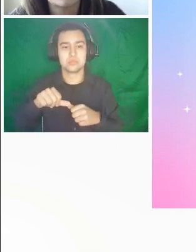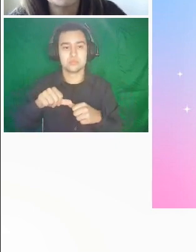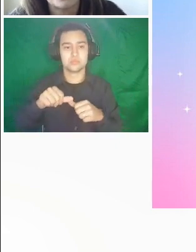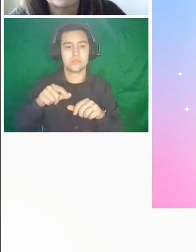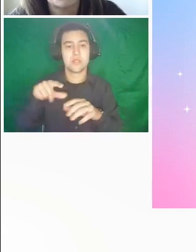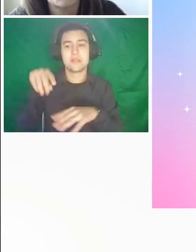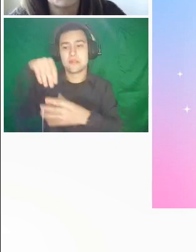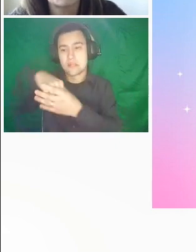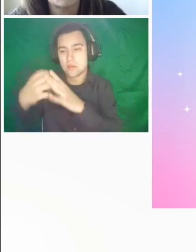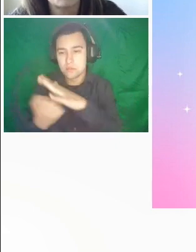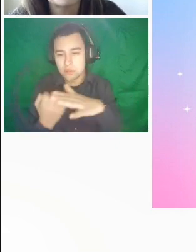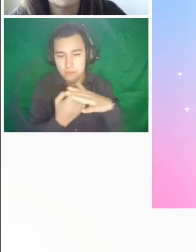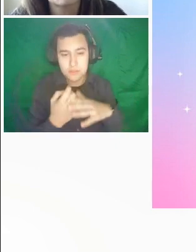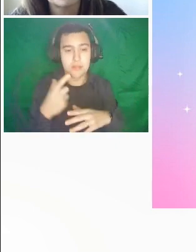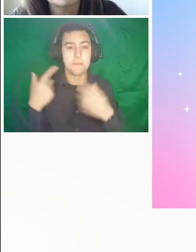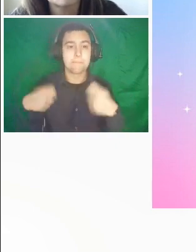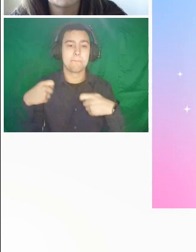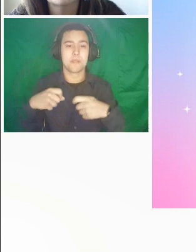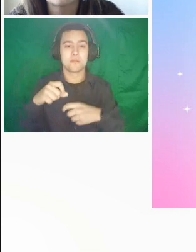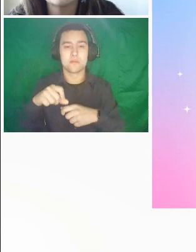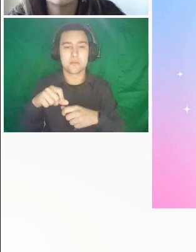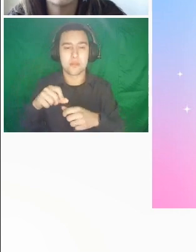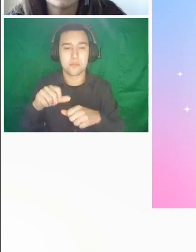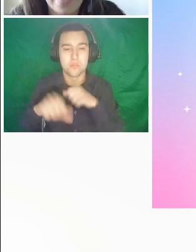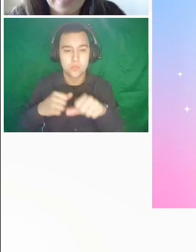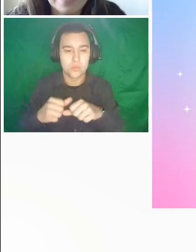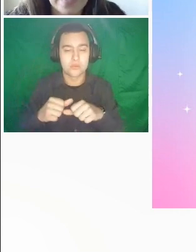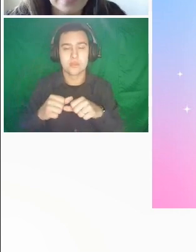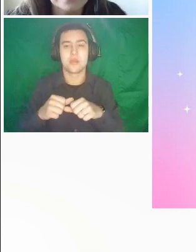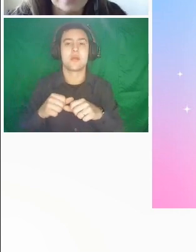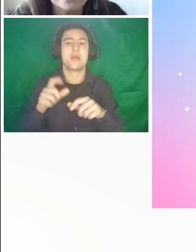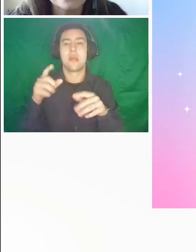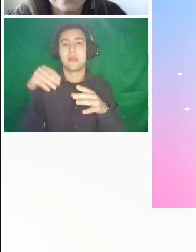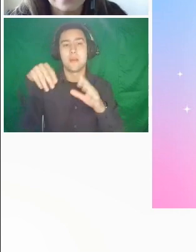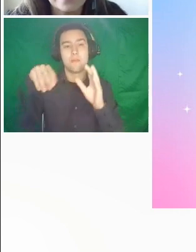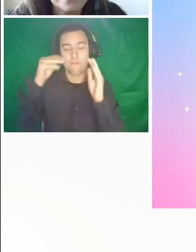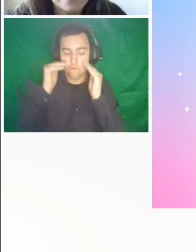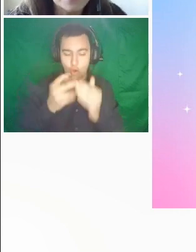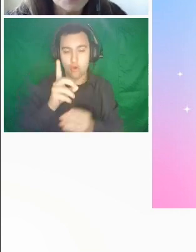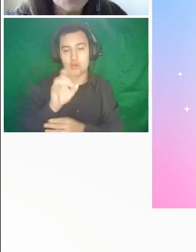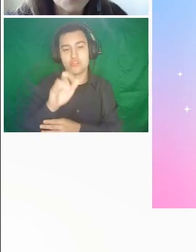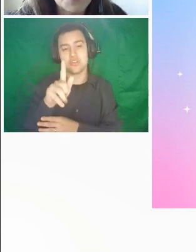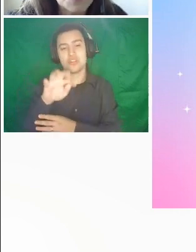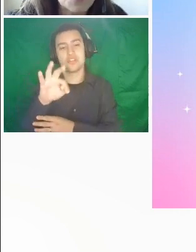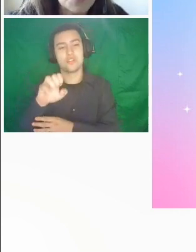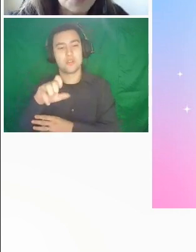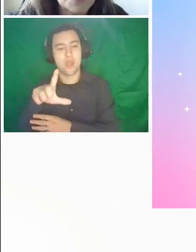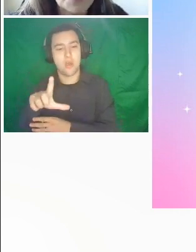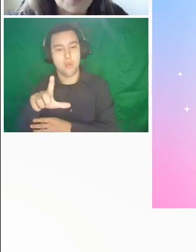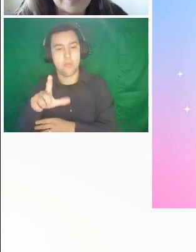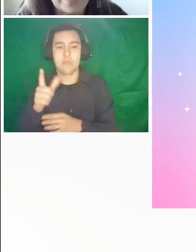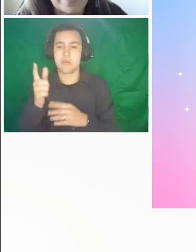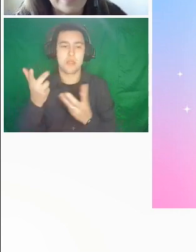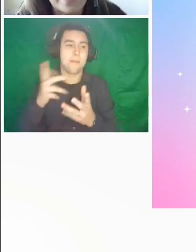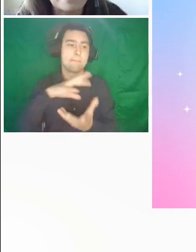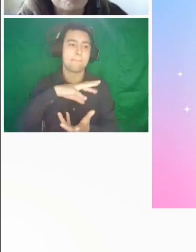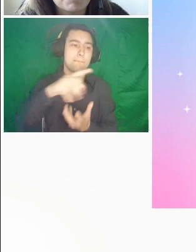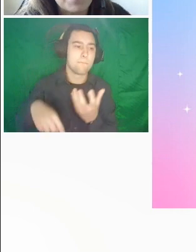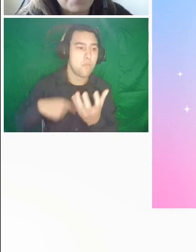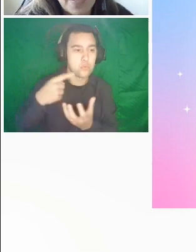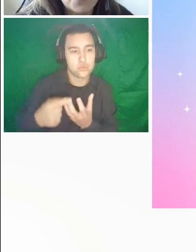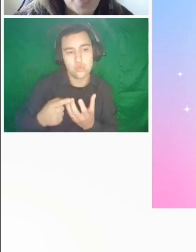organizações elas procuram começar com transformações digitais né Elas querem sair do do mundo